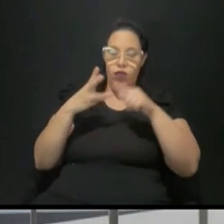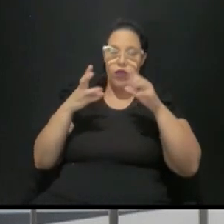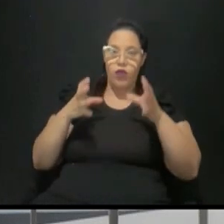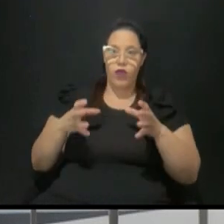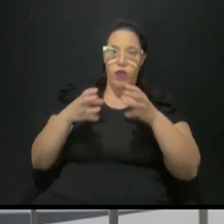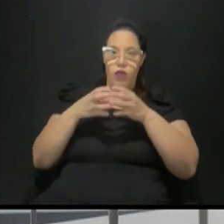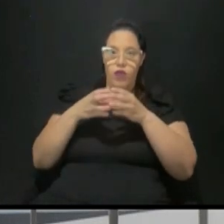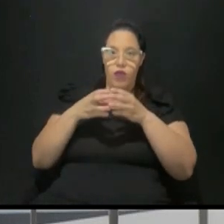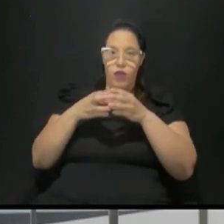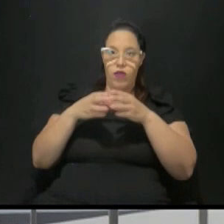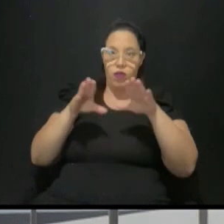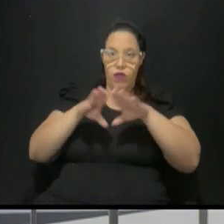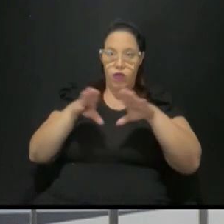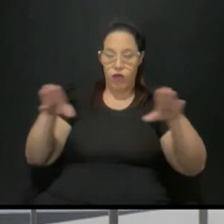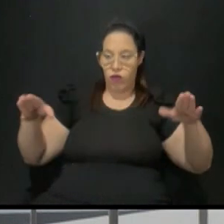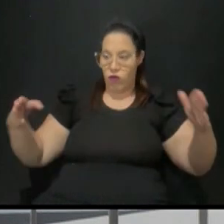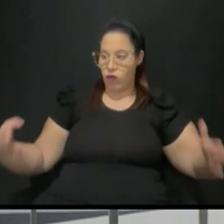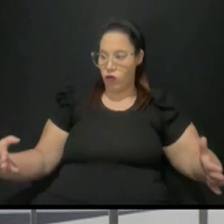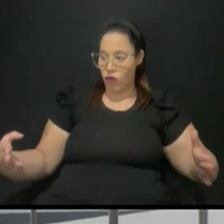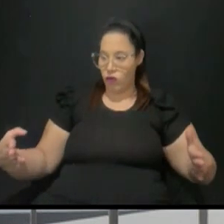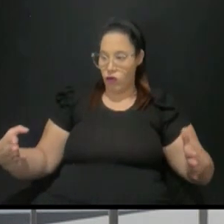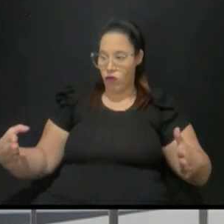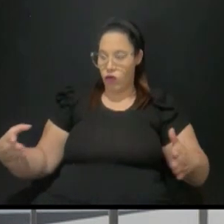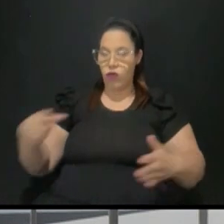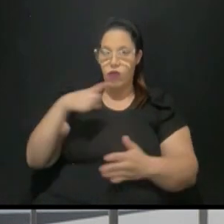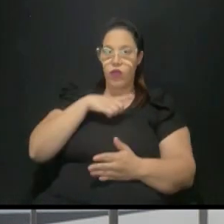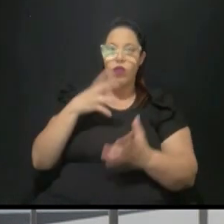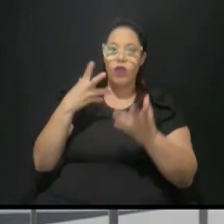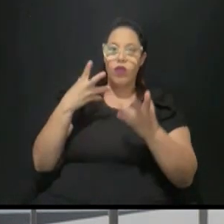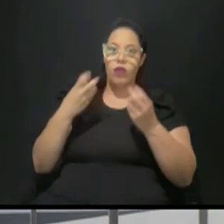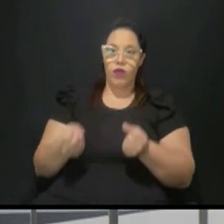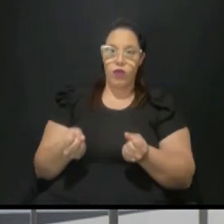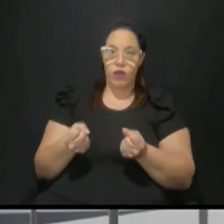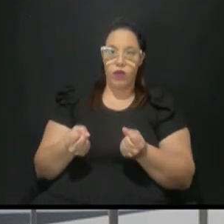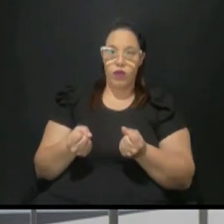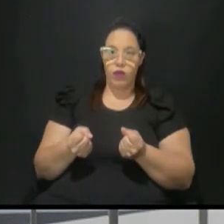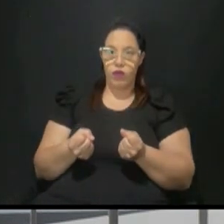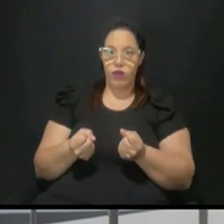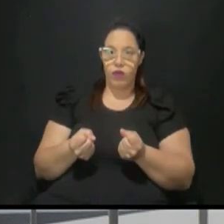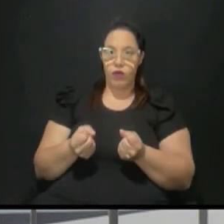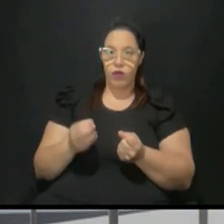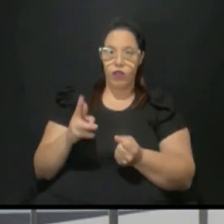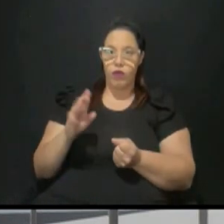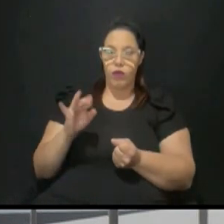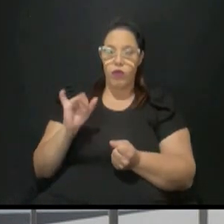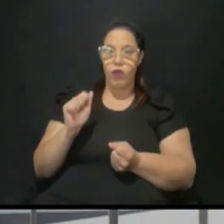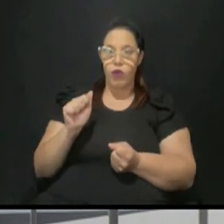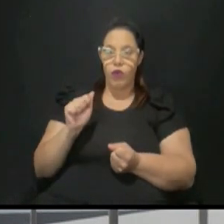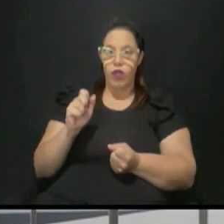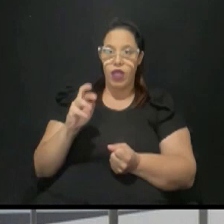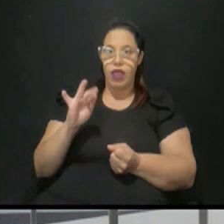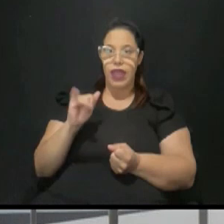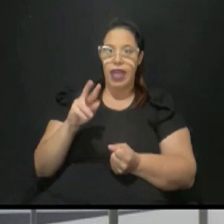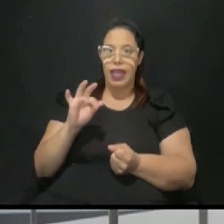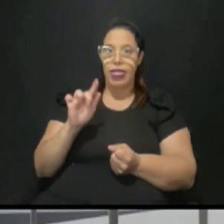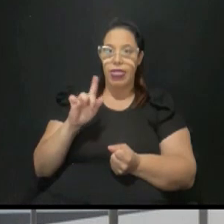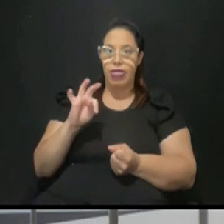os seus atletas têm direito a receber, no caso, o Bolsa Atleta. Sim. Então, a nossa equipe ficou entre as 3